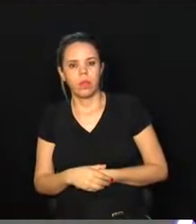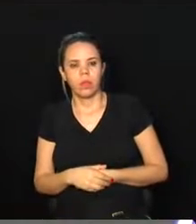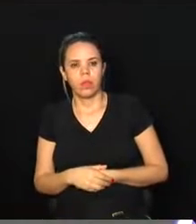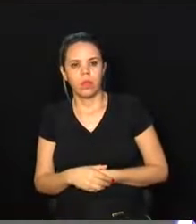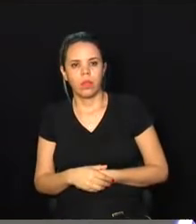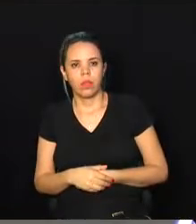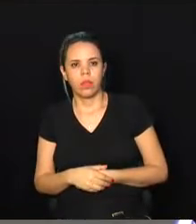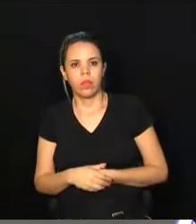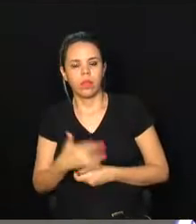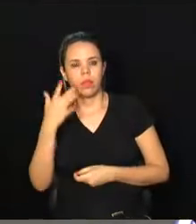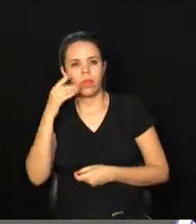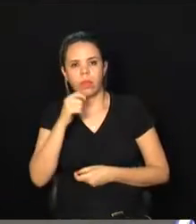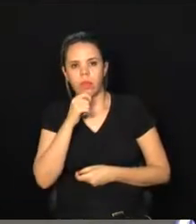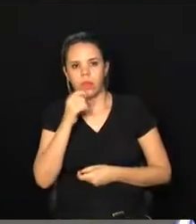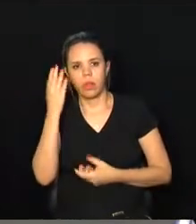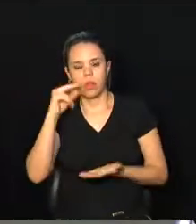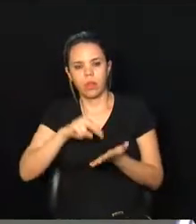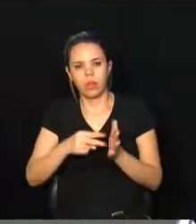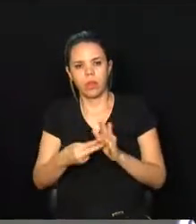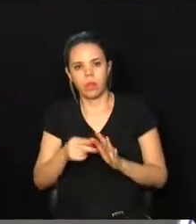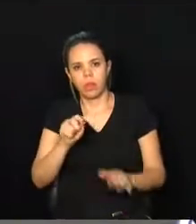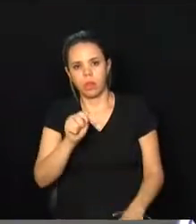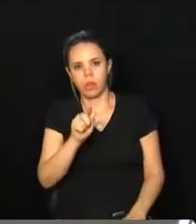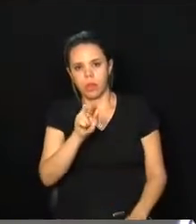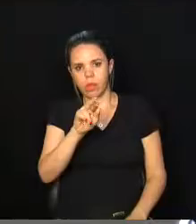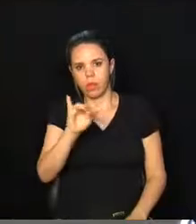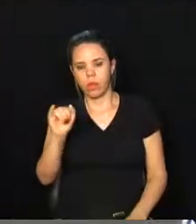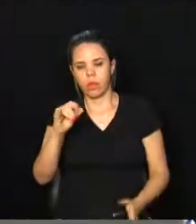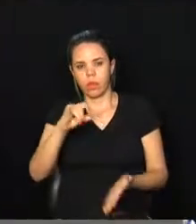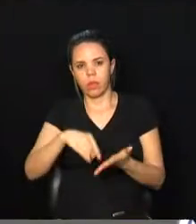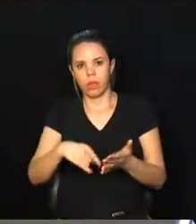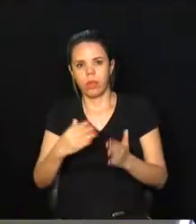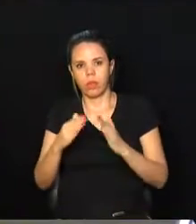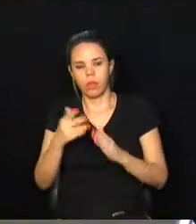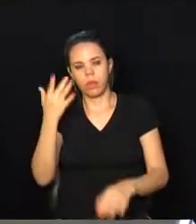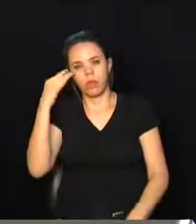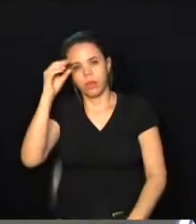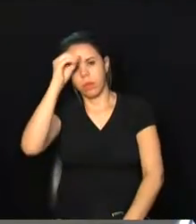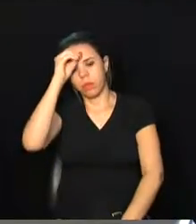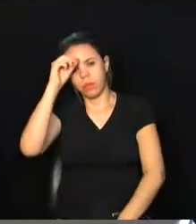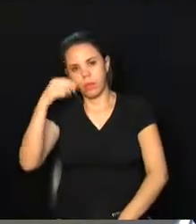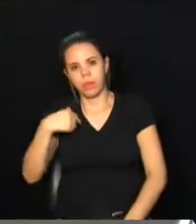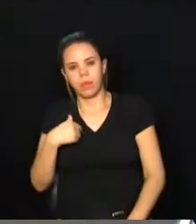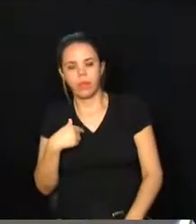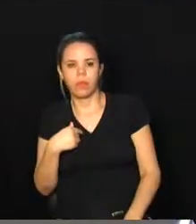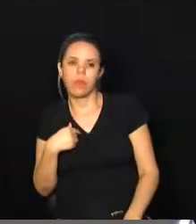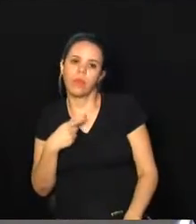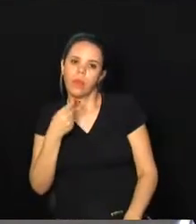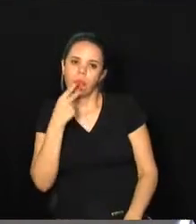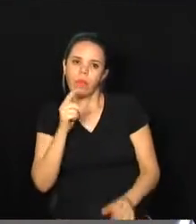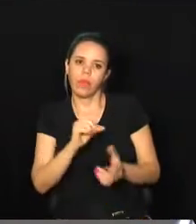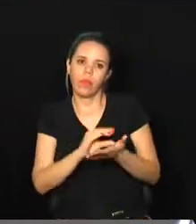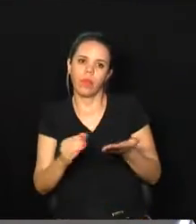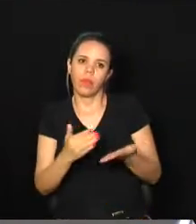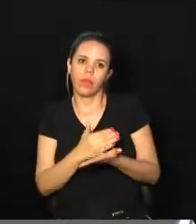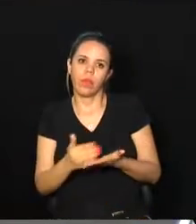Para quem não sabe, todo mundo aqui sabe que é o ARI, mas quem não está em casa talvez não saiba, né? Eu dei uma citada no começo,